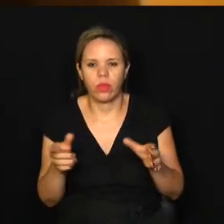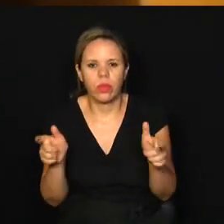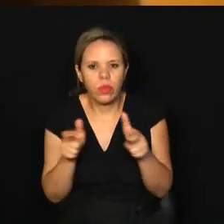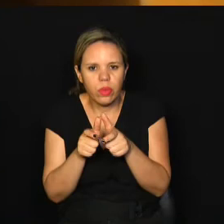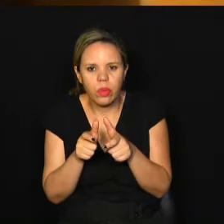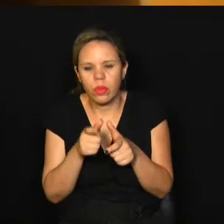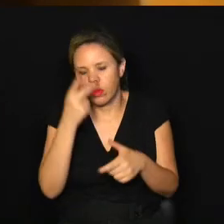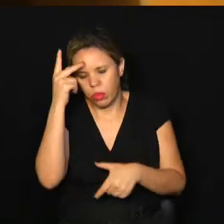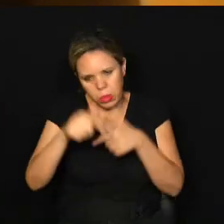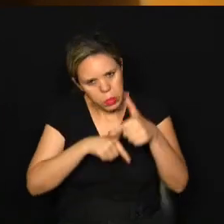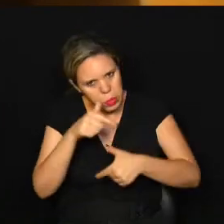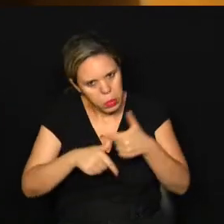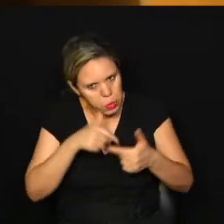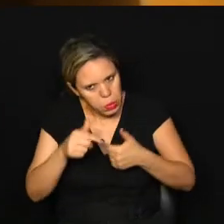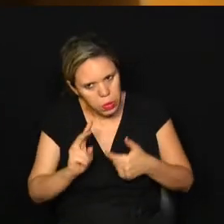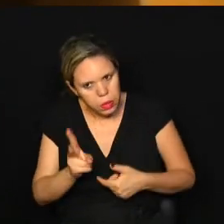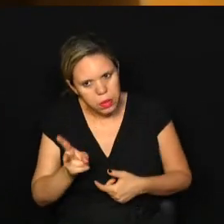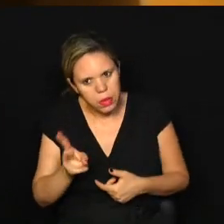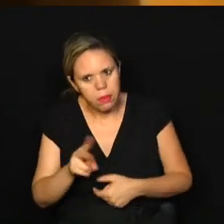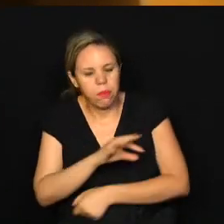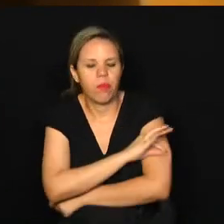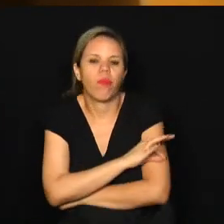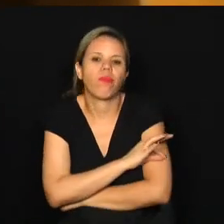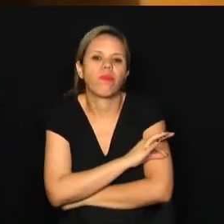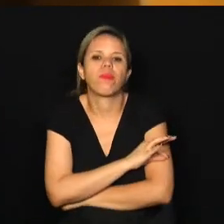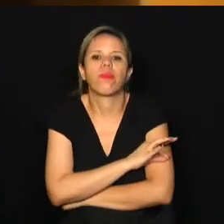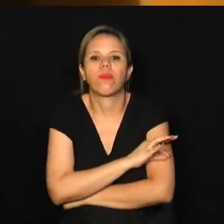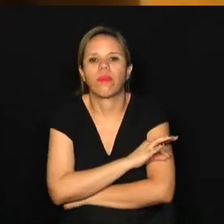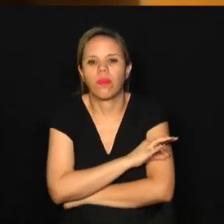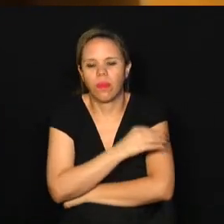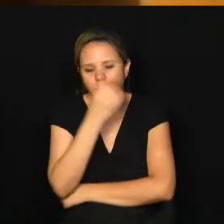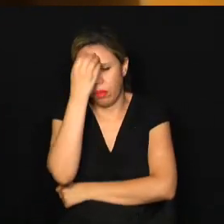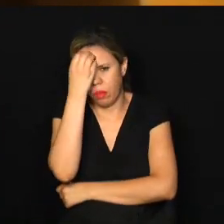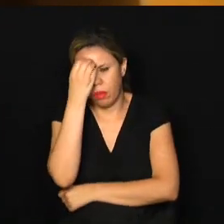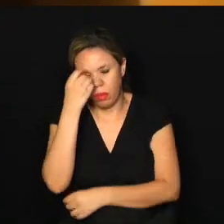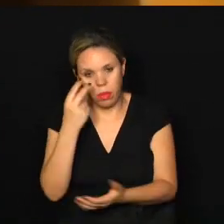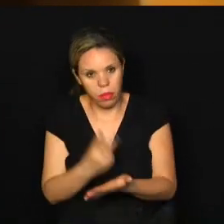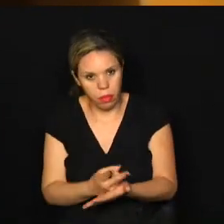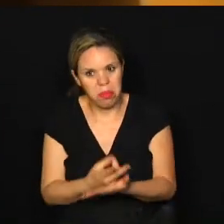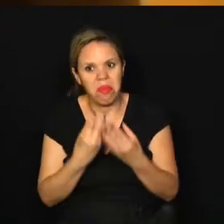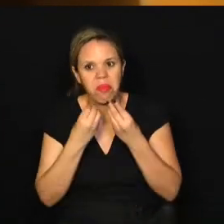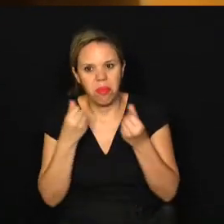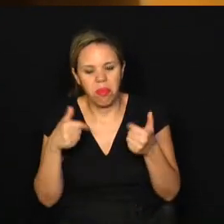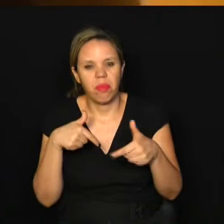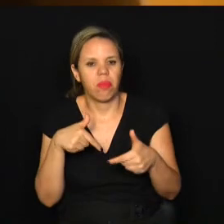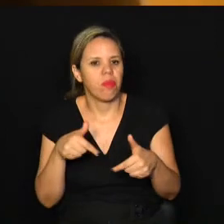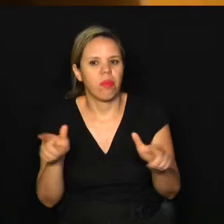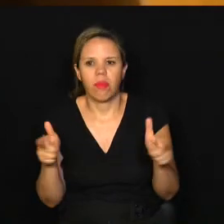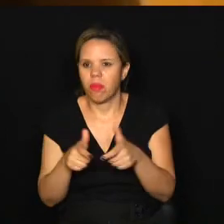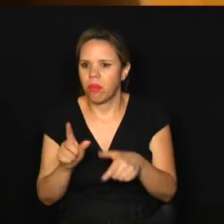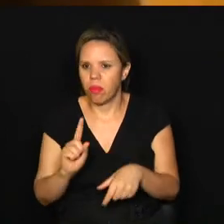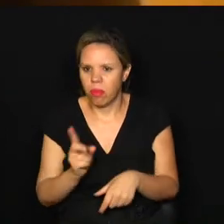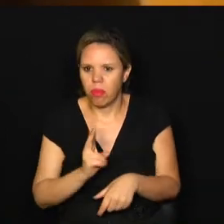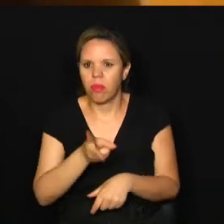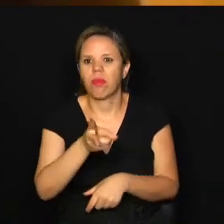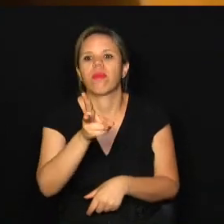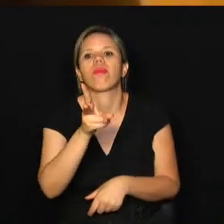tem trabalhado diariamente na prefeitura. Mas mesmo assim a qualidade do serviço não caiu, e a gente está